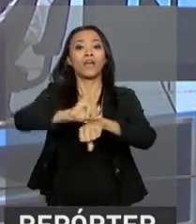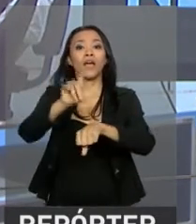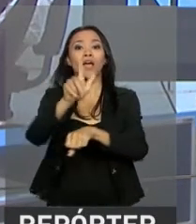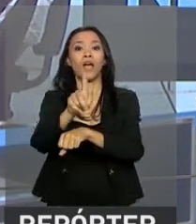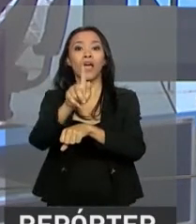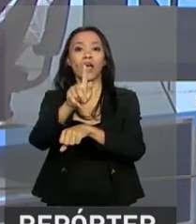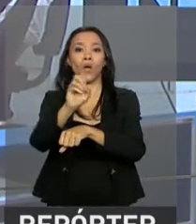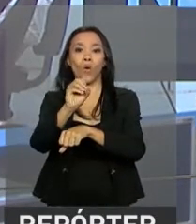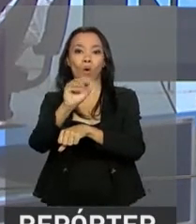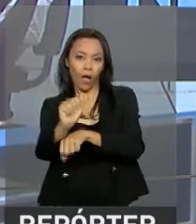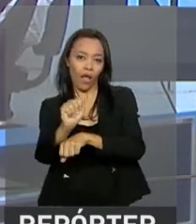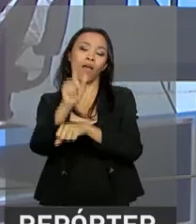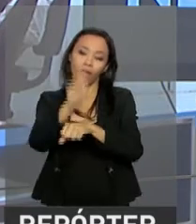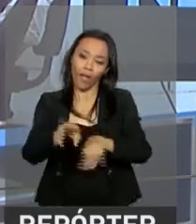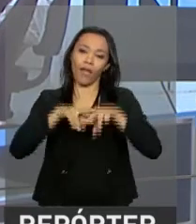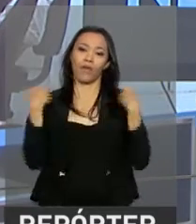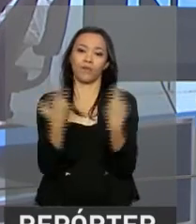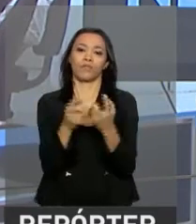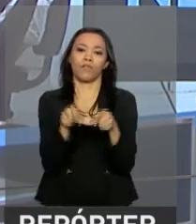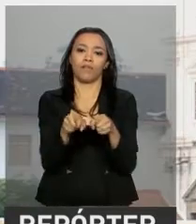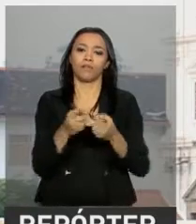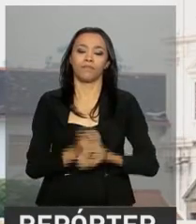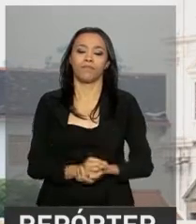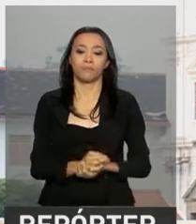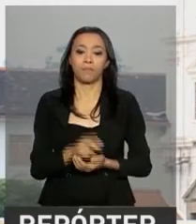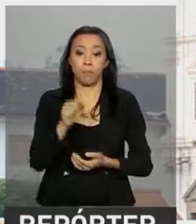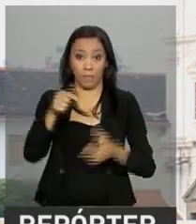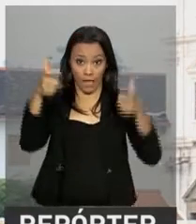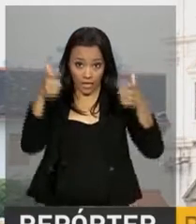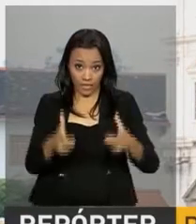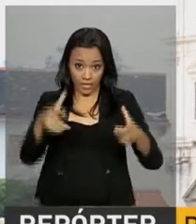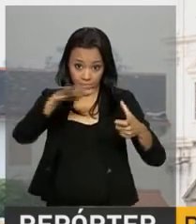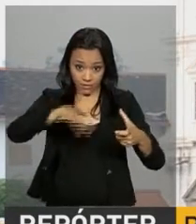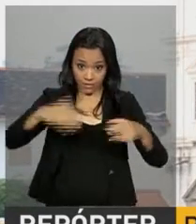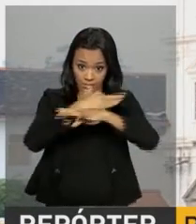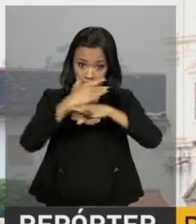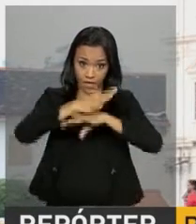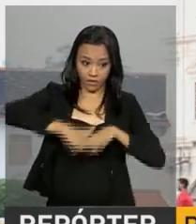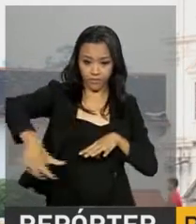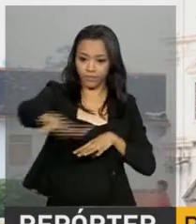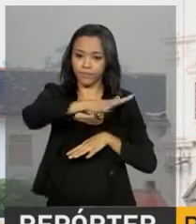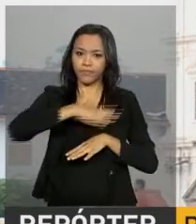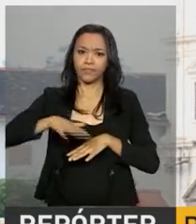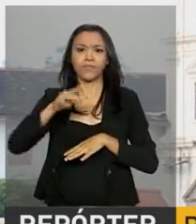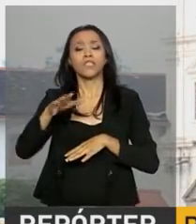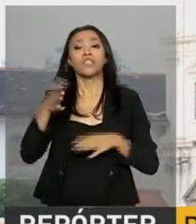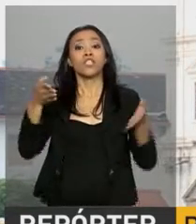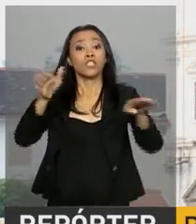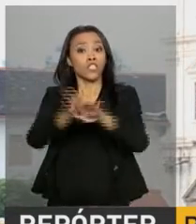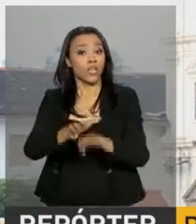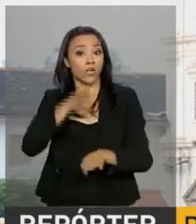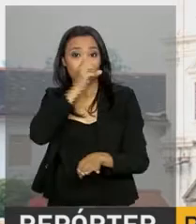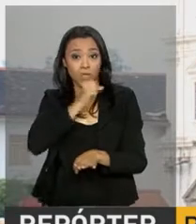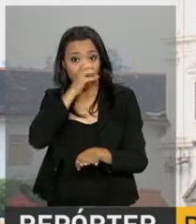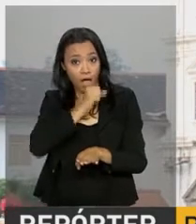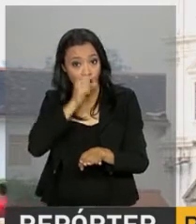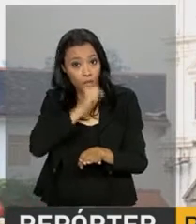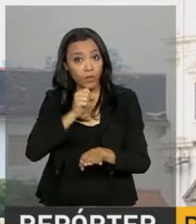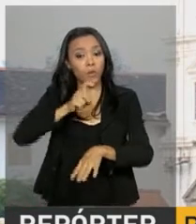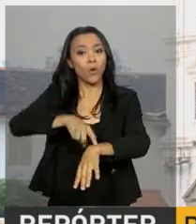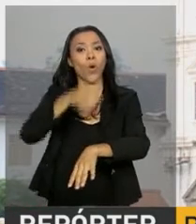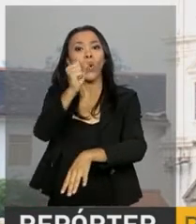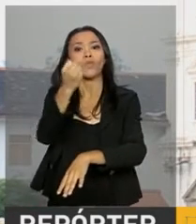a reunião do brics aqui go presidente michel temer deve chegar no próximo sábado às 8 e meia da manhã ele